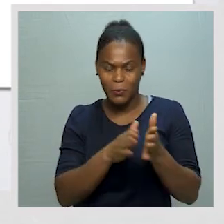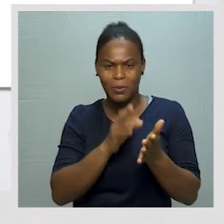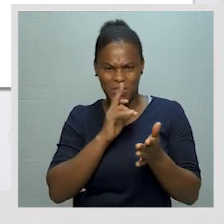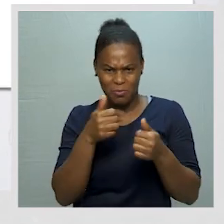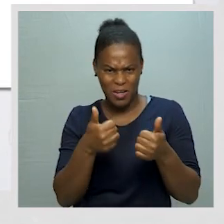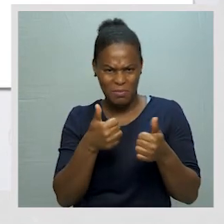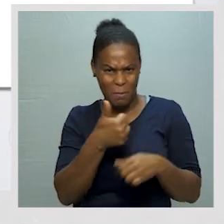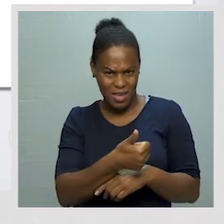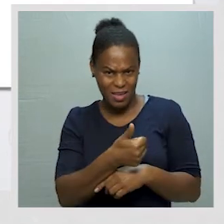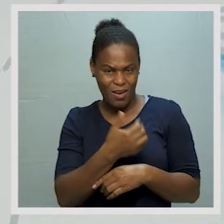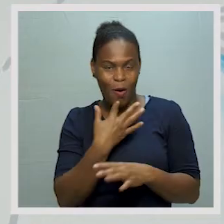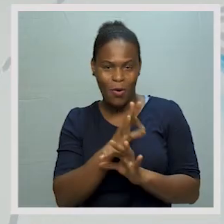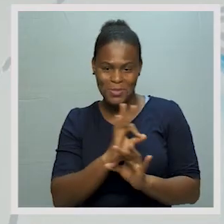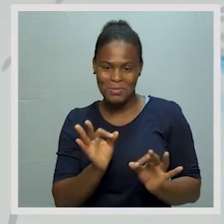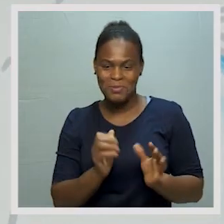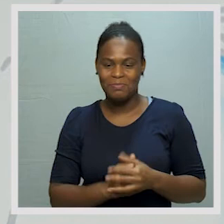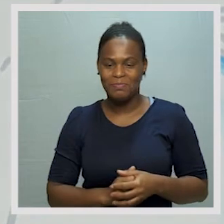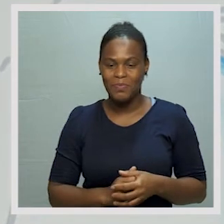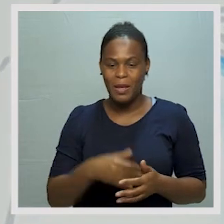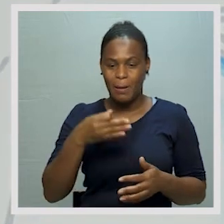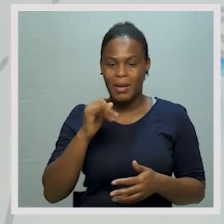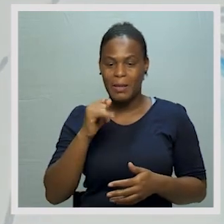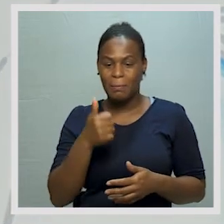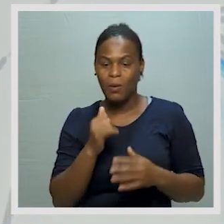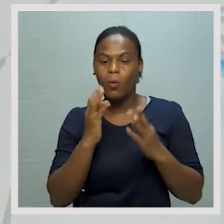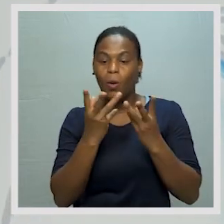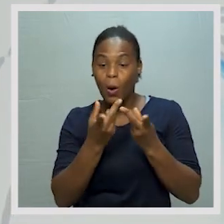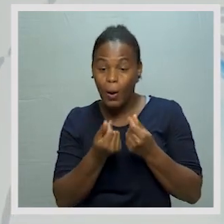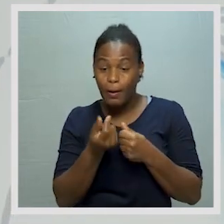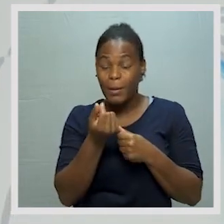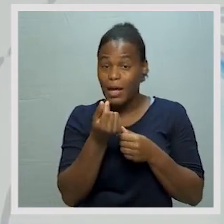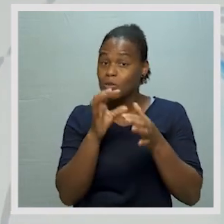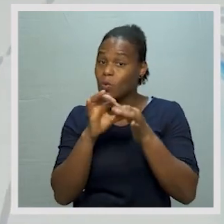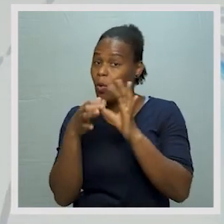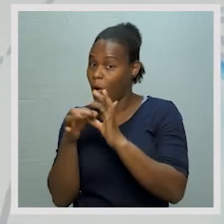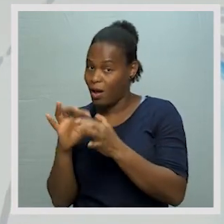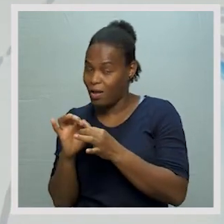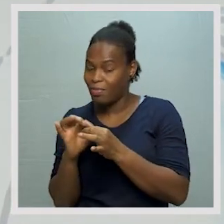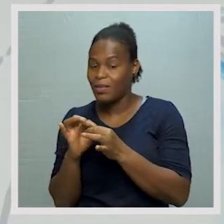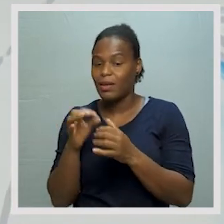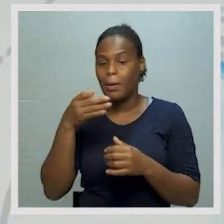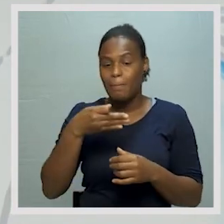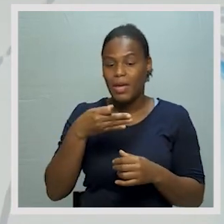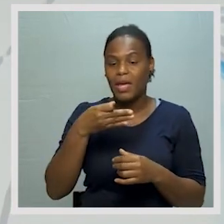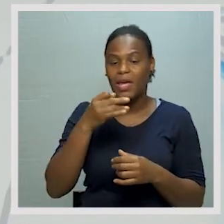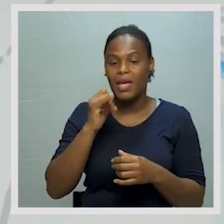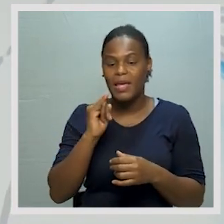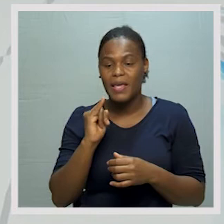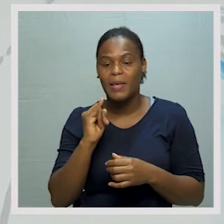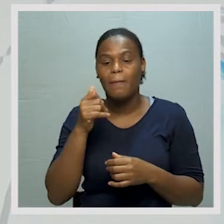assim? Ótimo. O PIB, quando calculado a preços correntes, que é o PIB